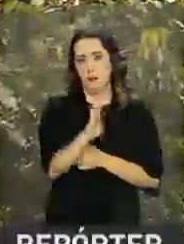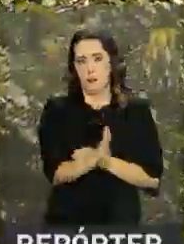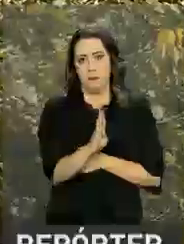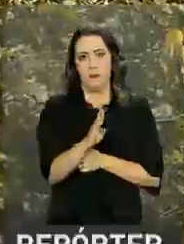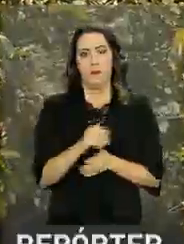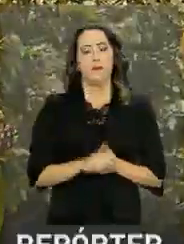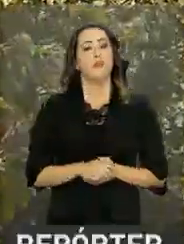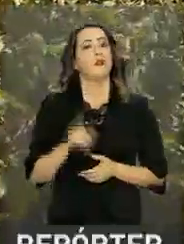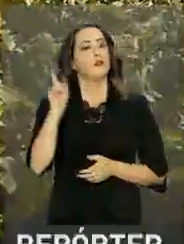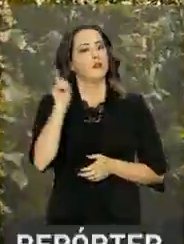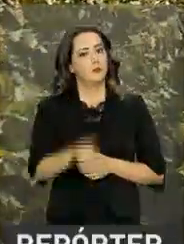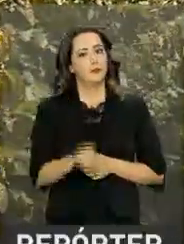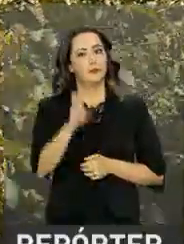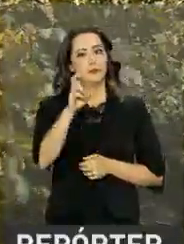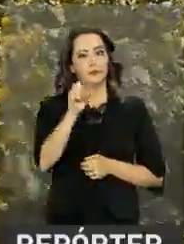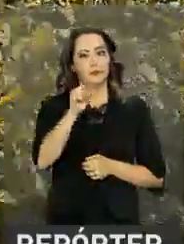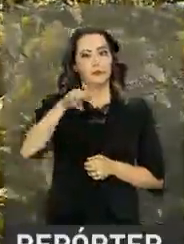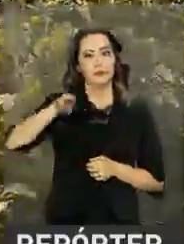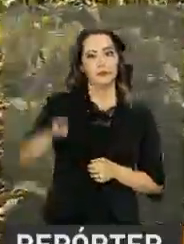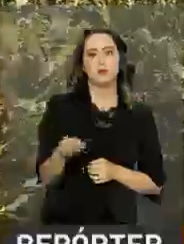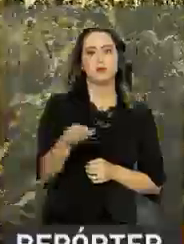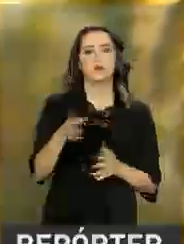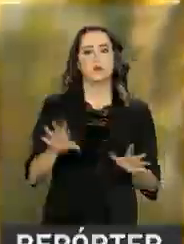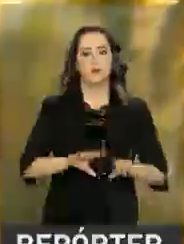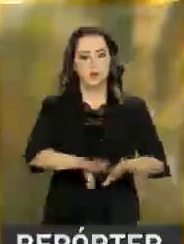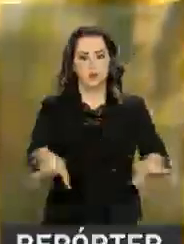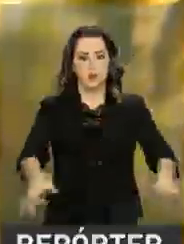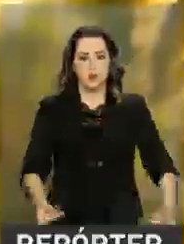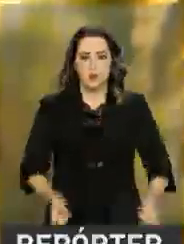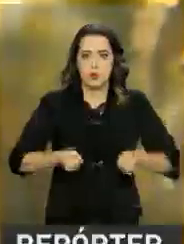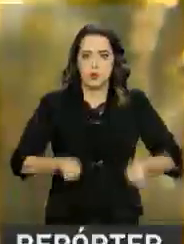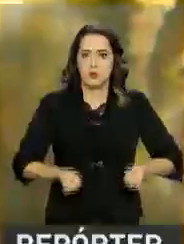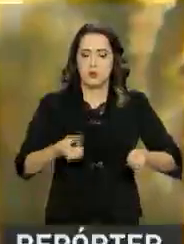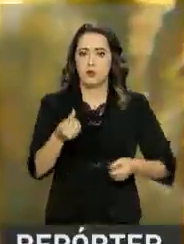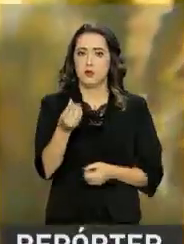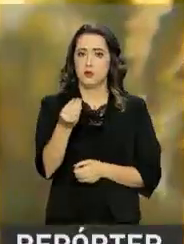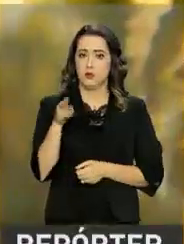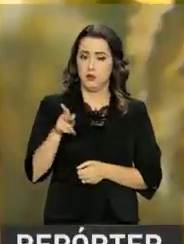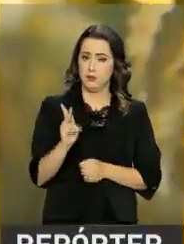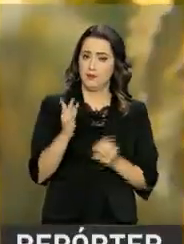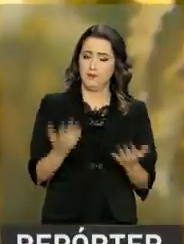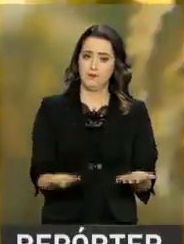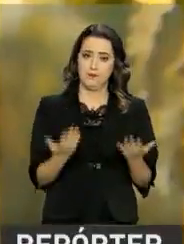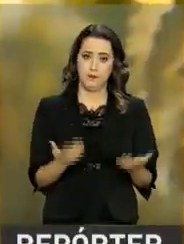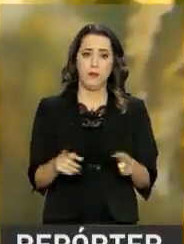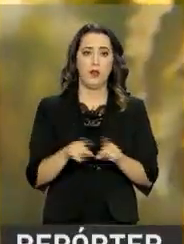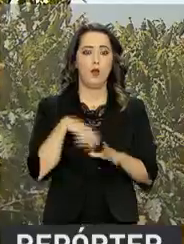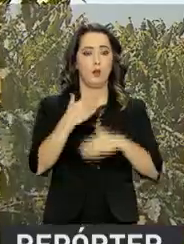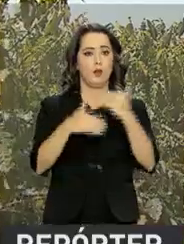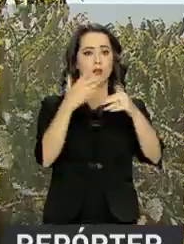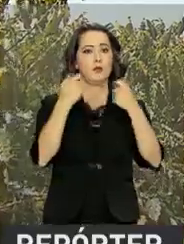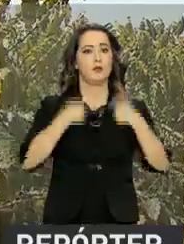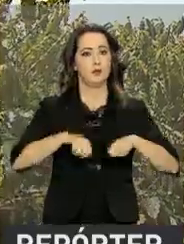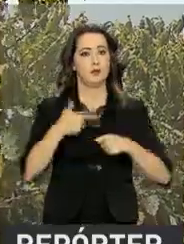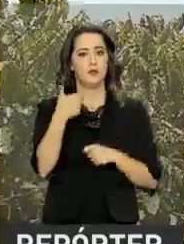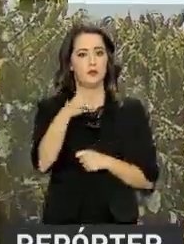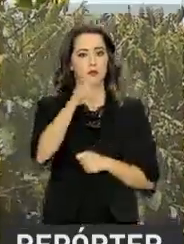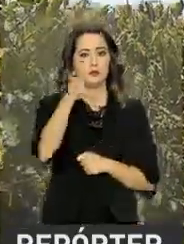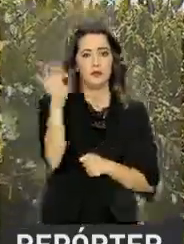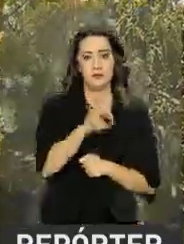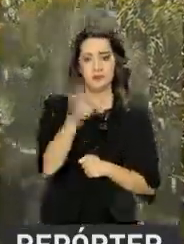a conab serão 58 milhões de sacas de 60 quilos o crescimento deve ser de mais de